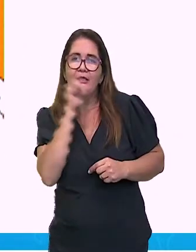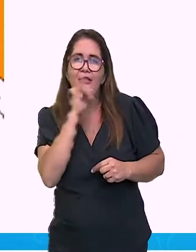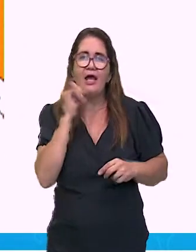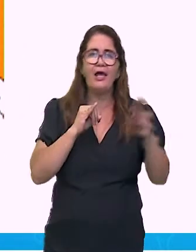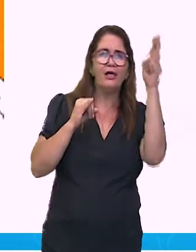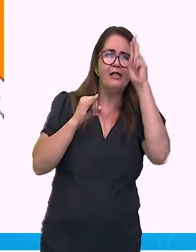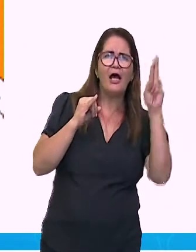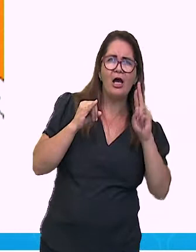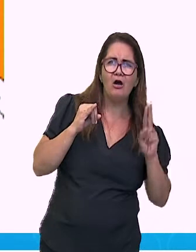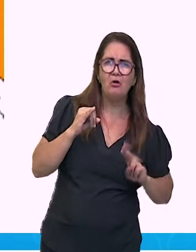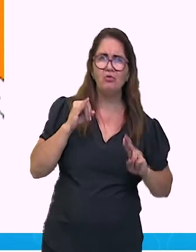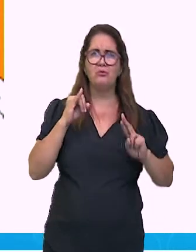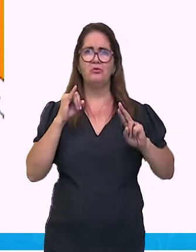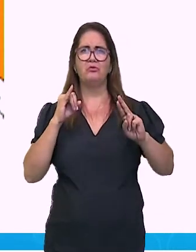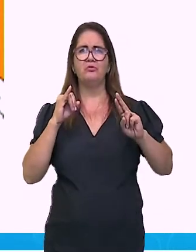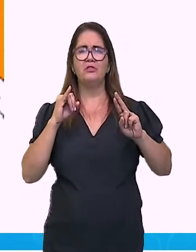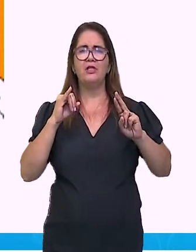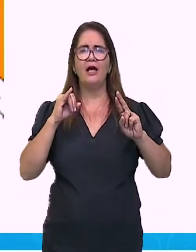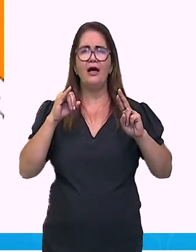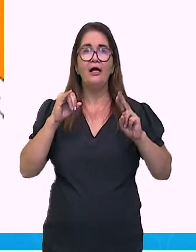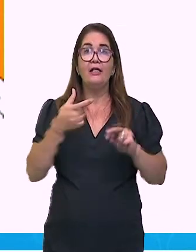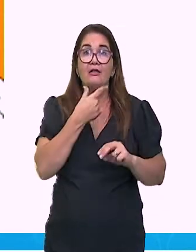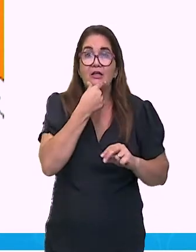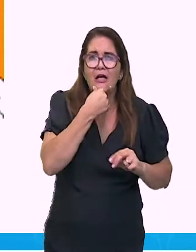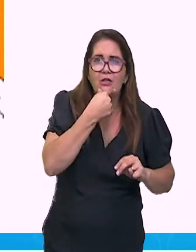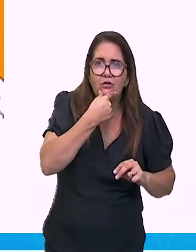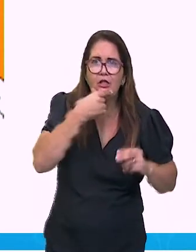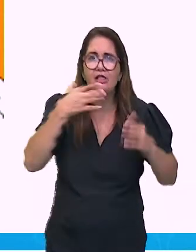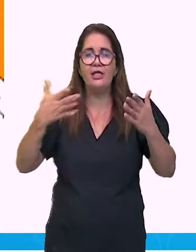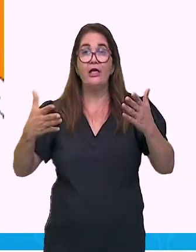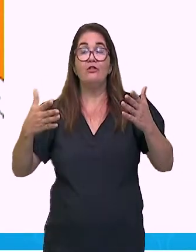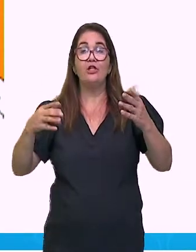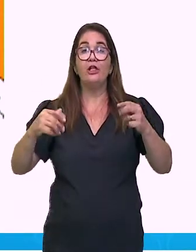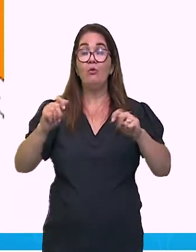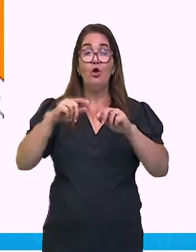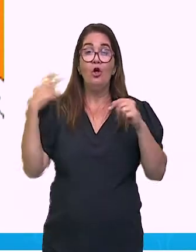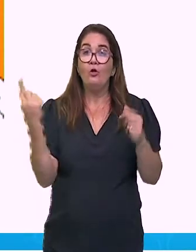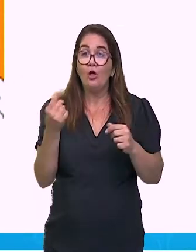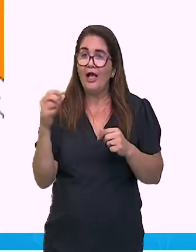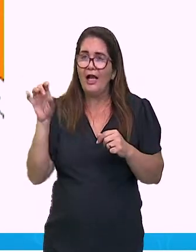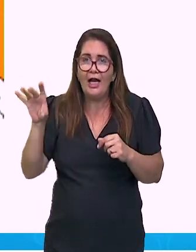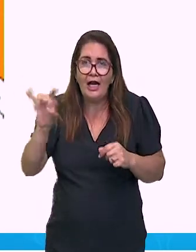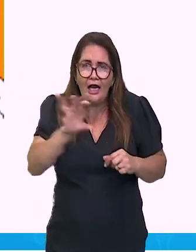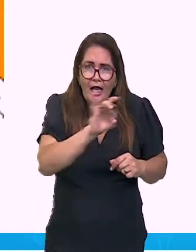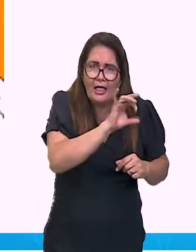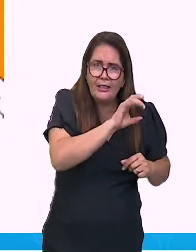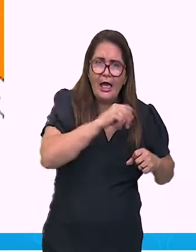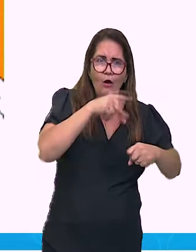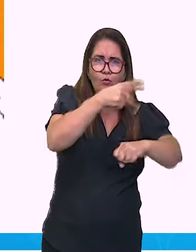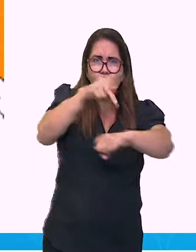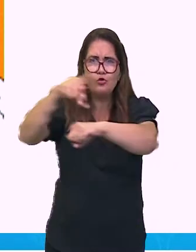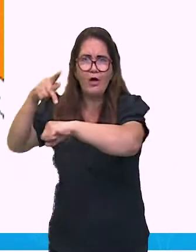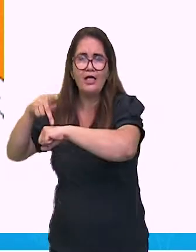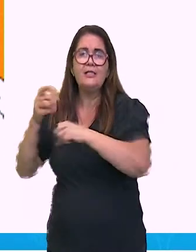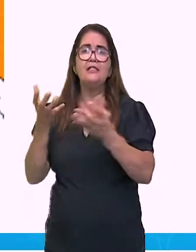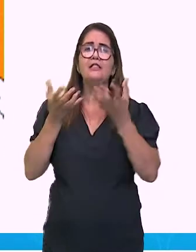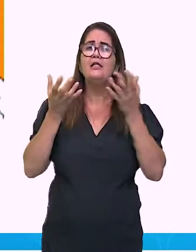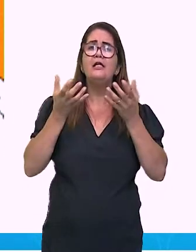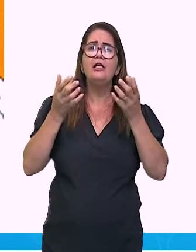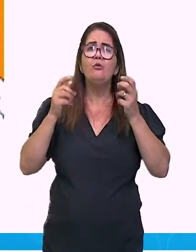Rússia declarava guerra à Grã-Bretanha e também para defender aqui a região da